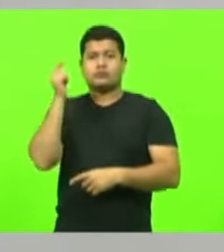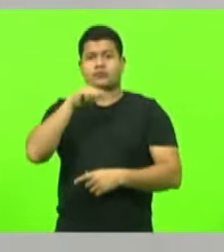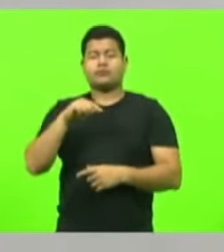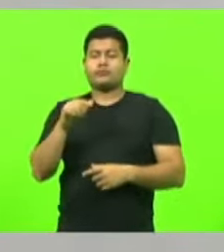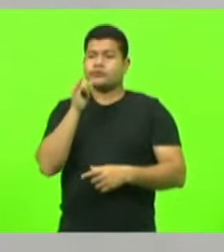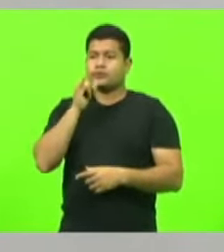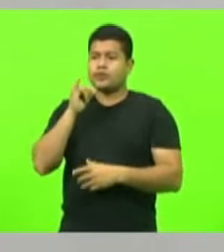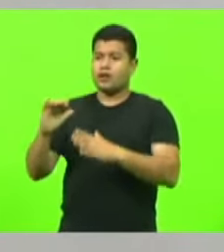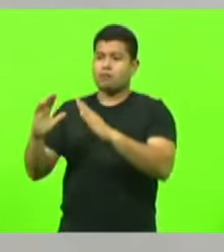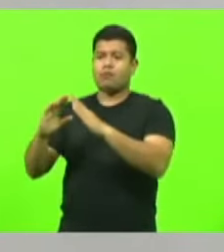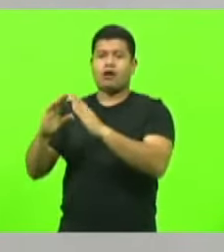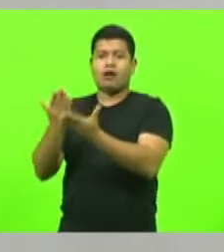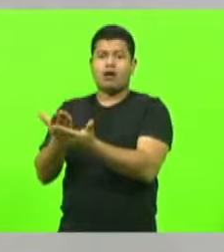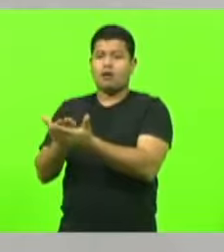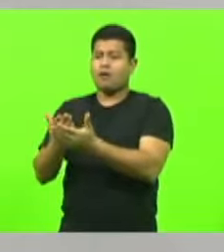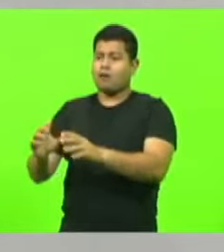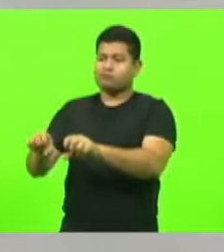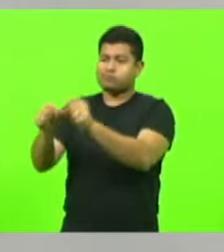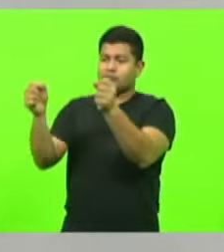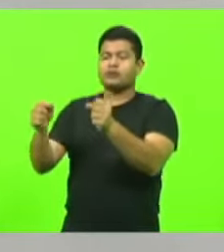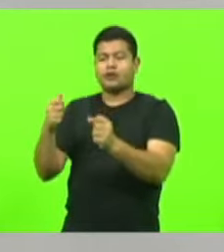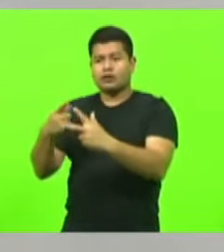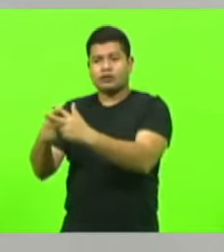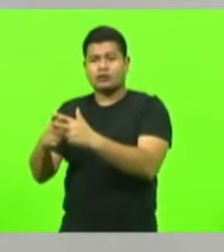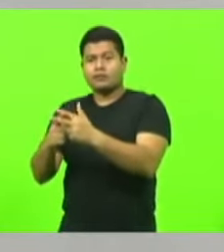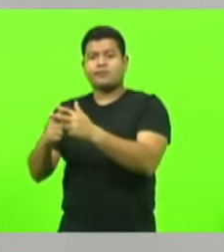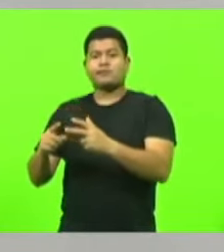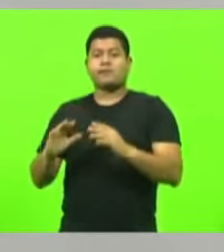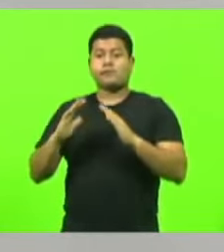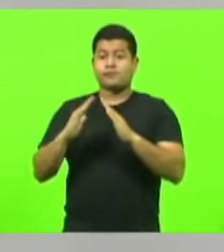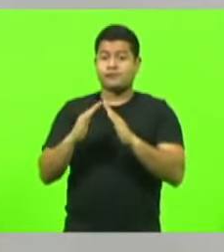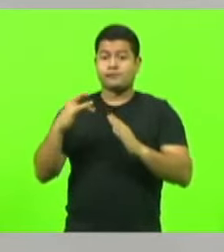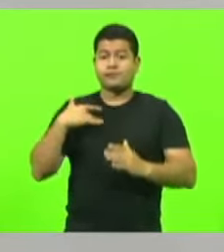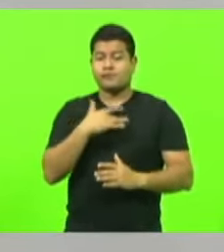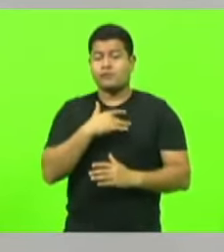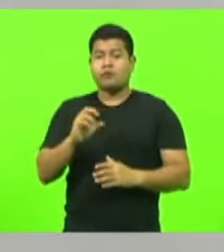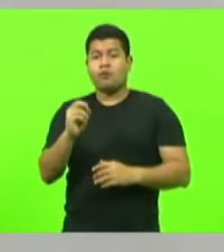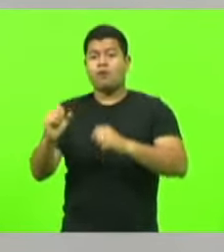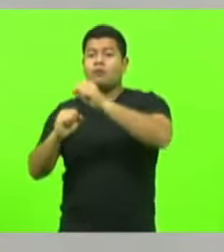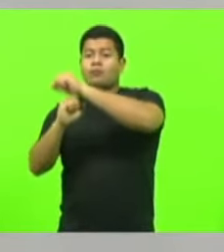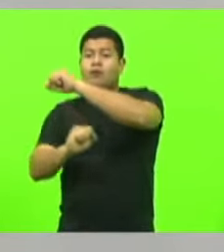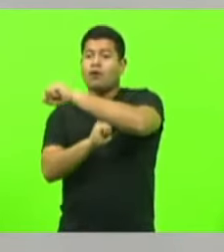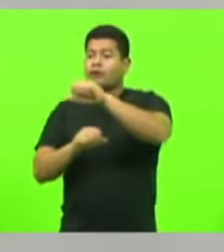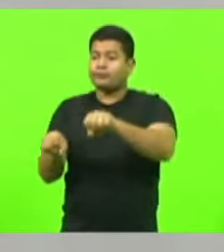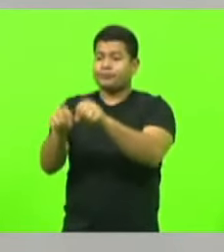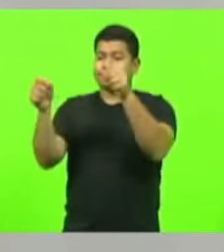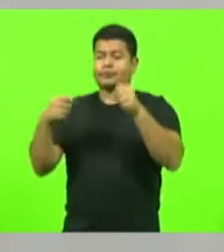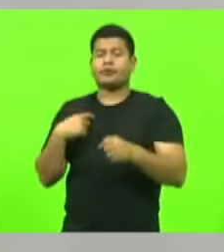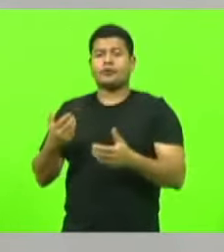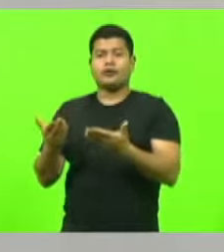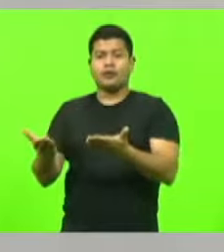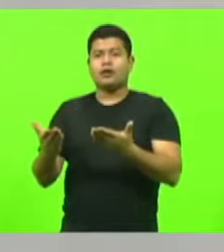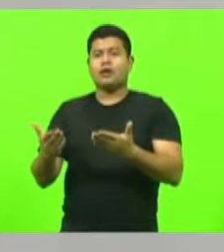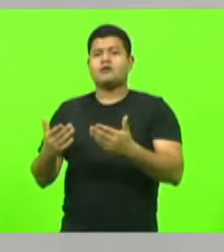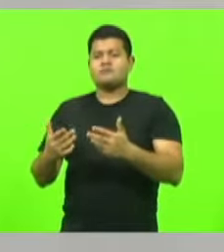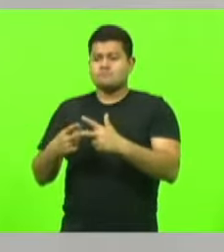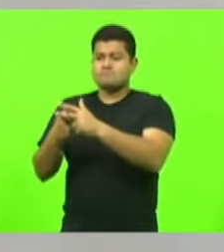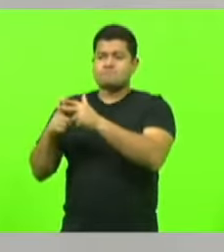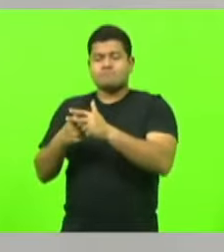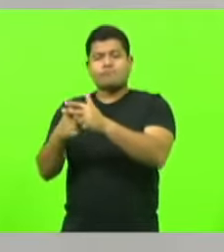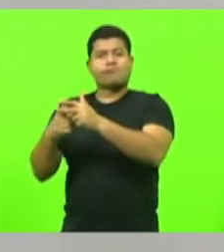foi destelhada, arrumar o posto de saúde, construir novas pontes que foram levadas pela enxurrada ou pela enchente,